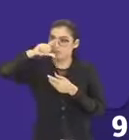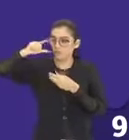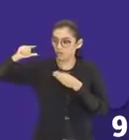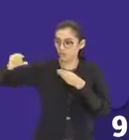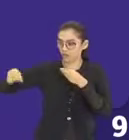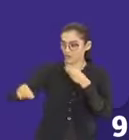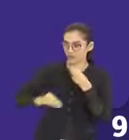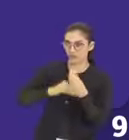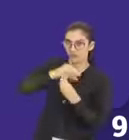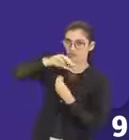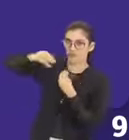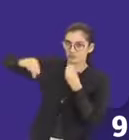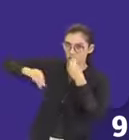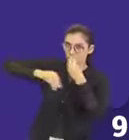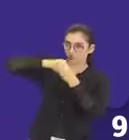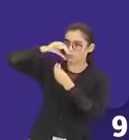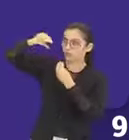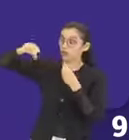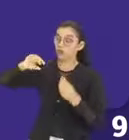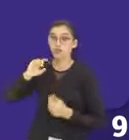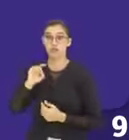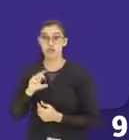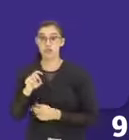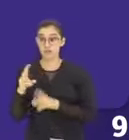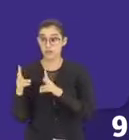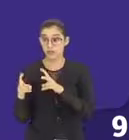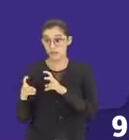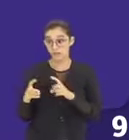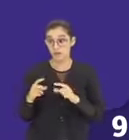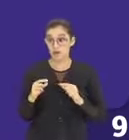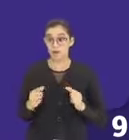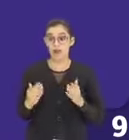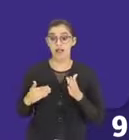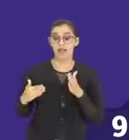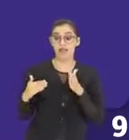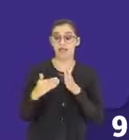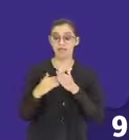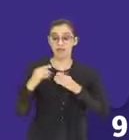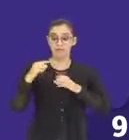do telescópio dele era só até Saturno. E aqui ele concluiu, então, que